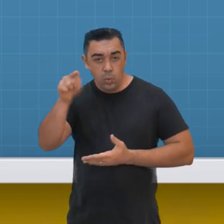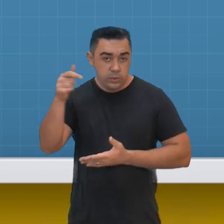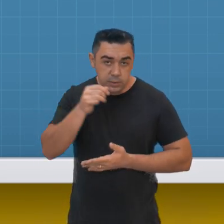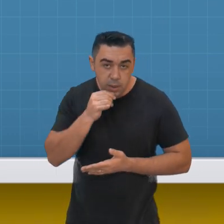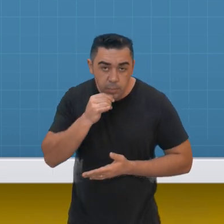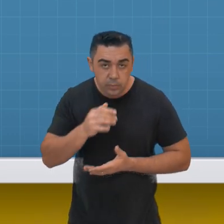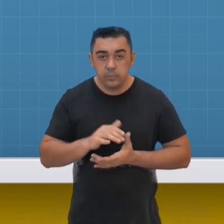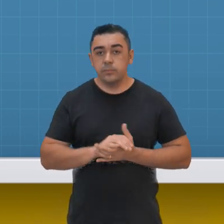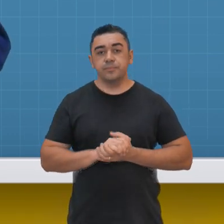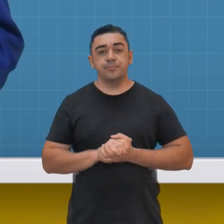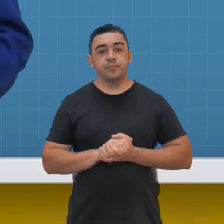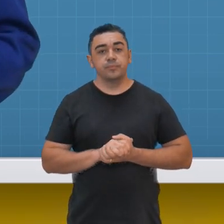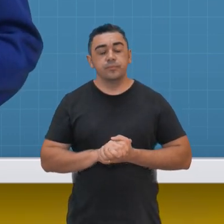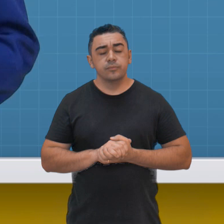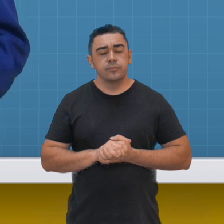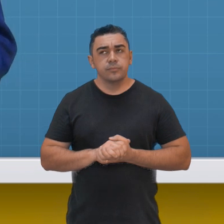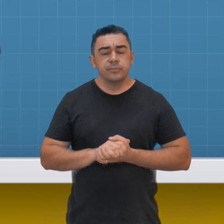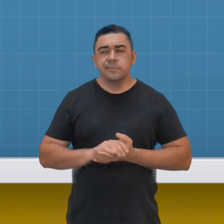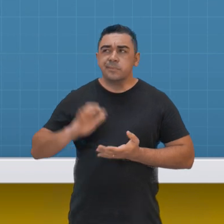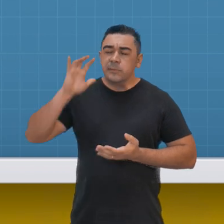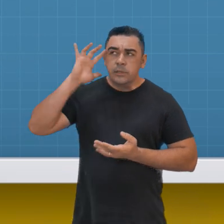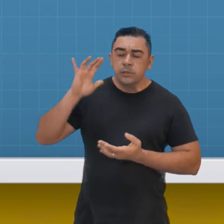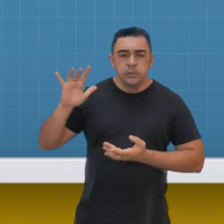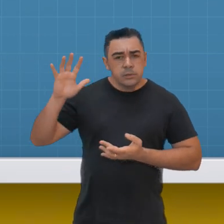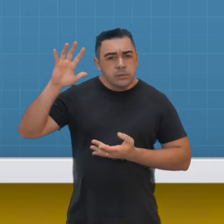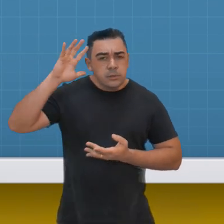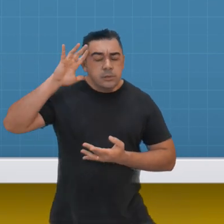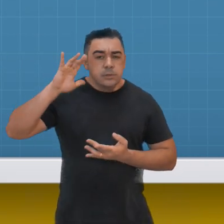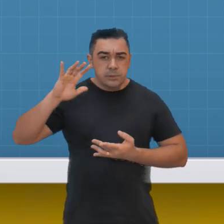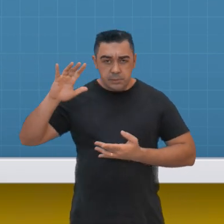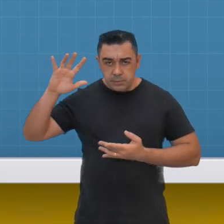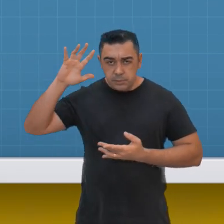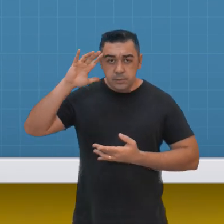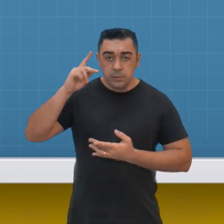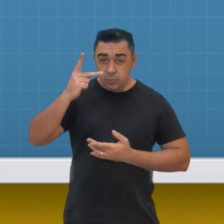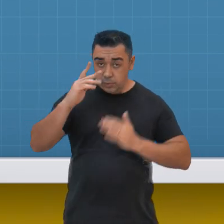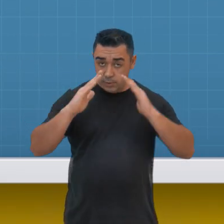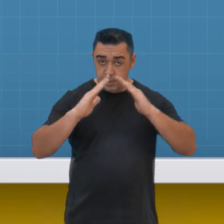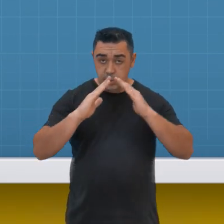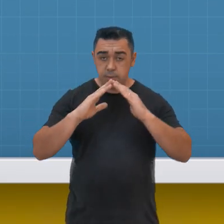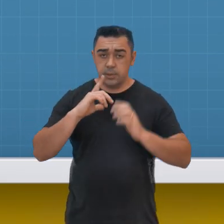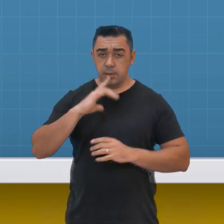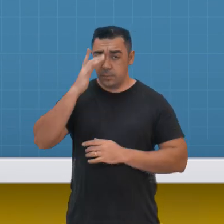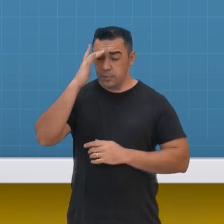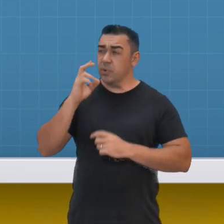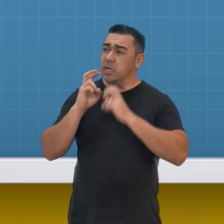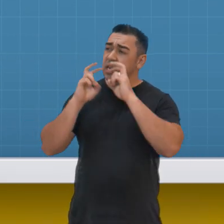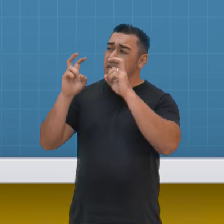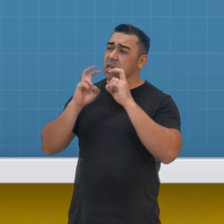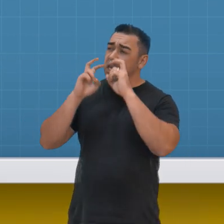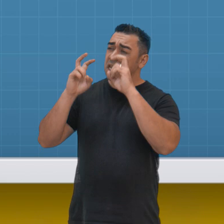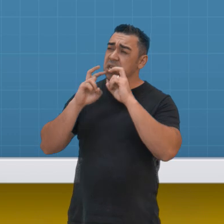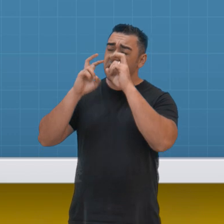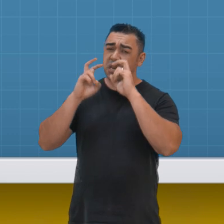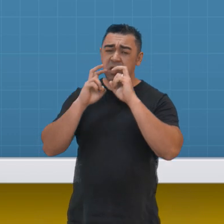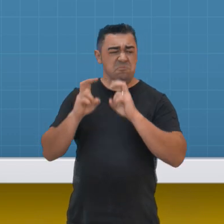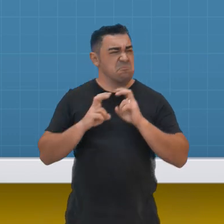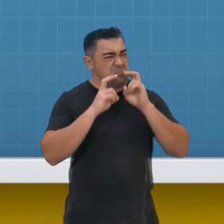Outro exemplo, vamos imaginar que tem uma pessoa na sua casa que grita